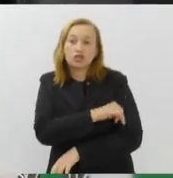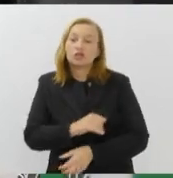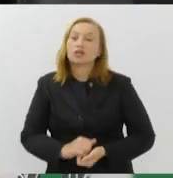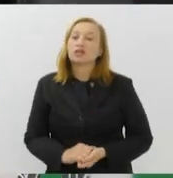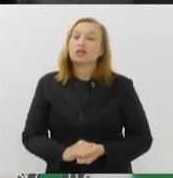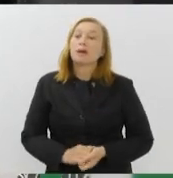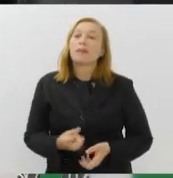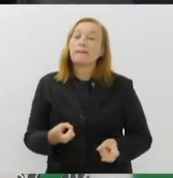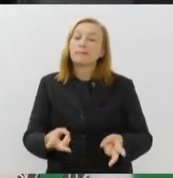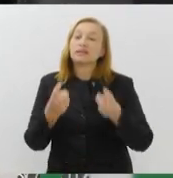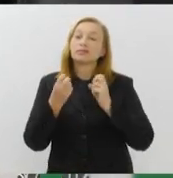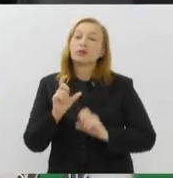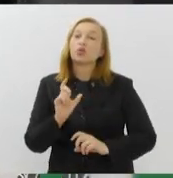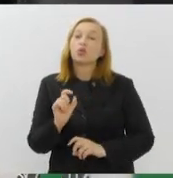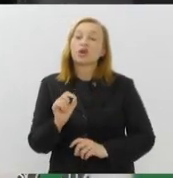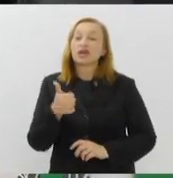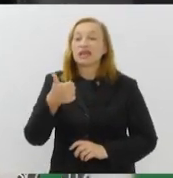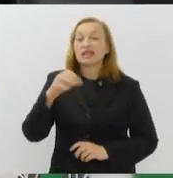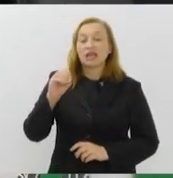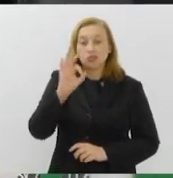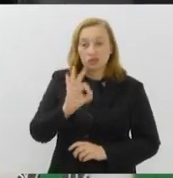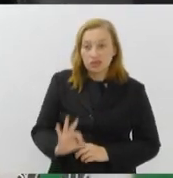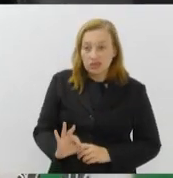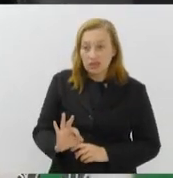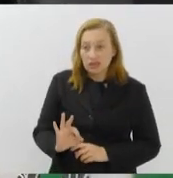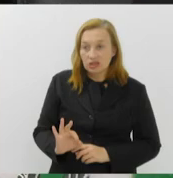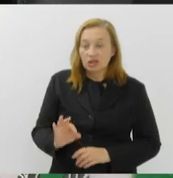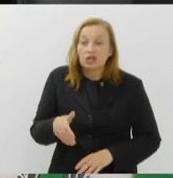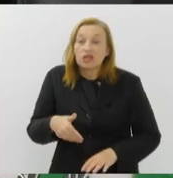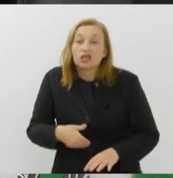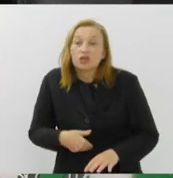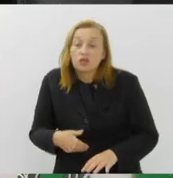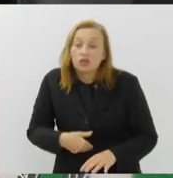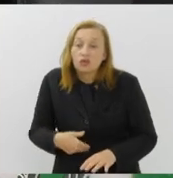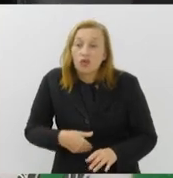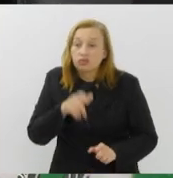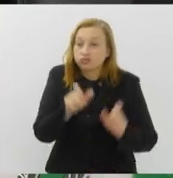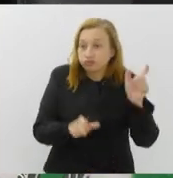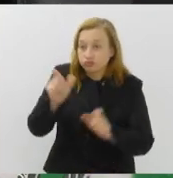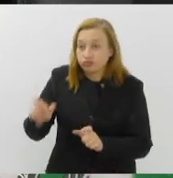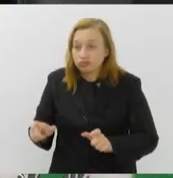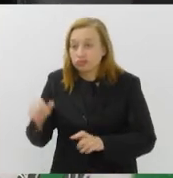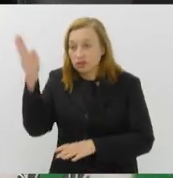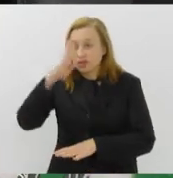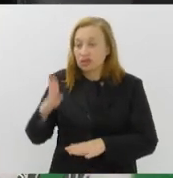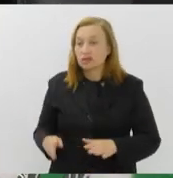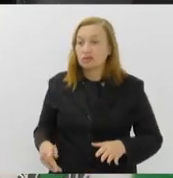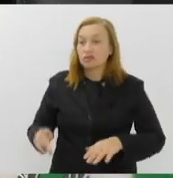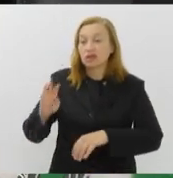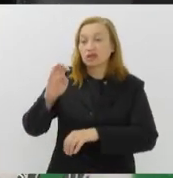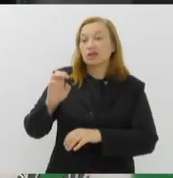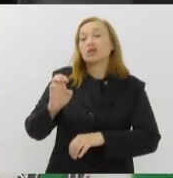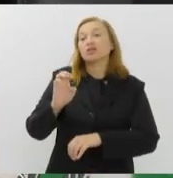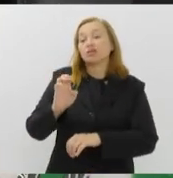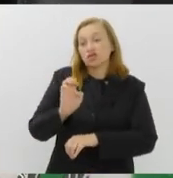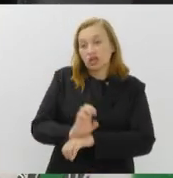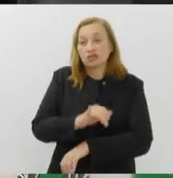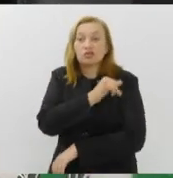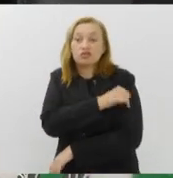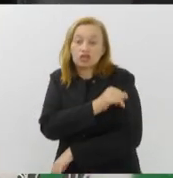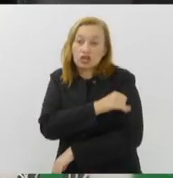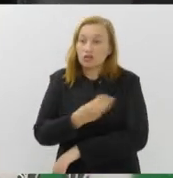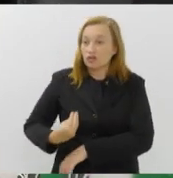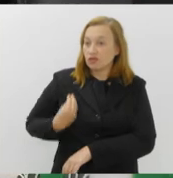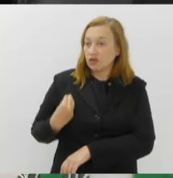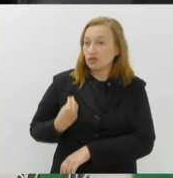vai perceber que 10% dos famintos no Brasil estão exatamente no Estado do Rio de Janeiro, ou seja, cerca